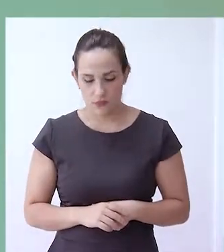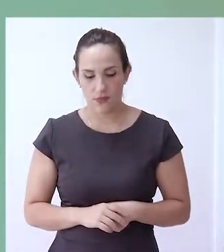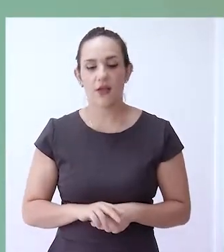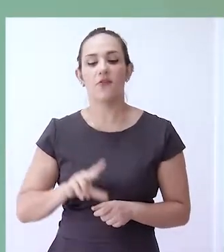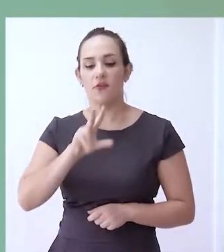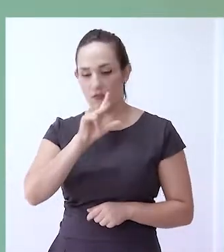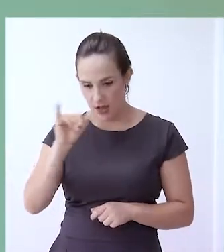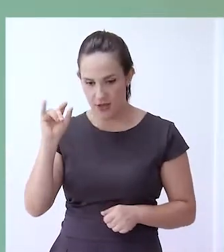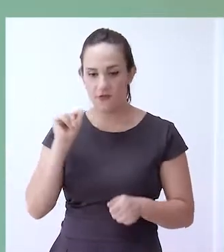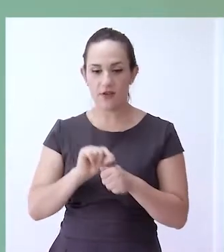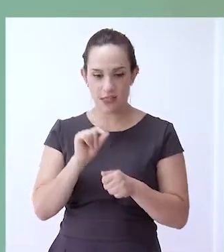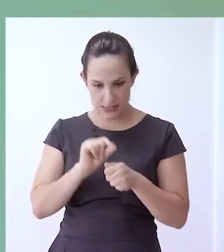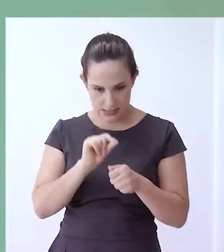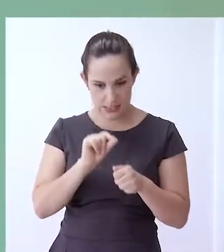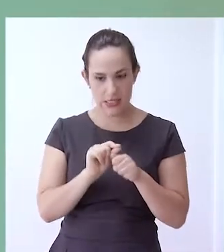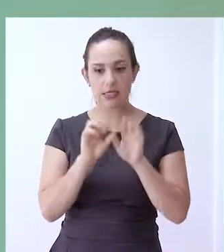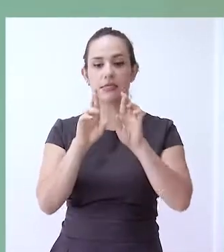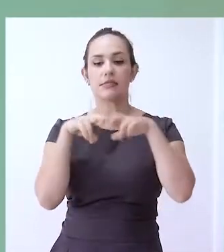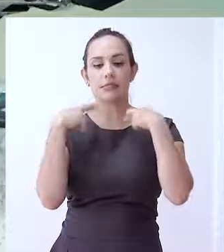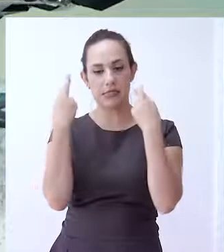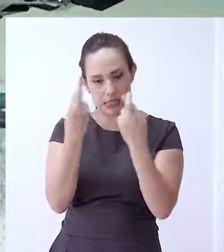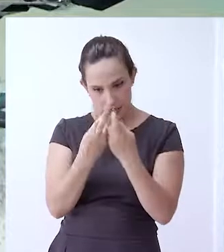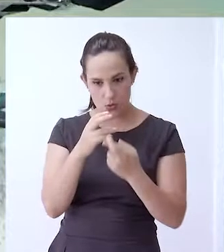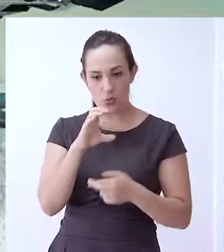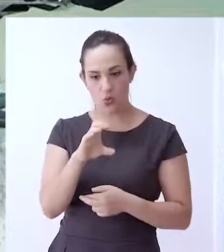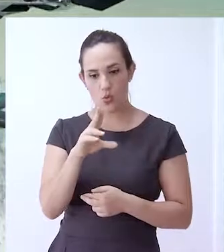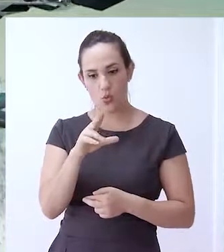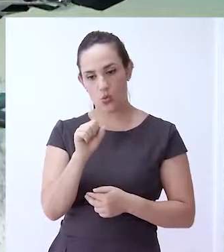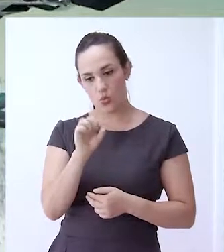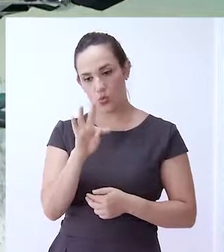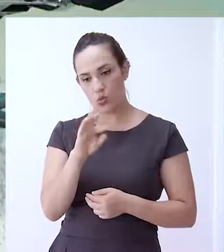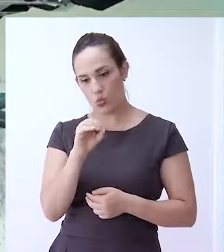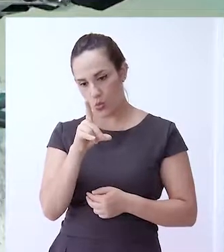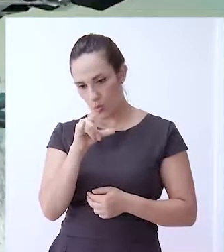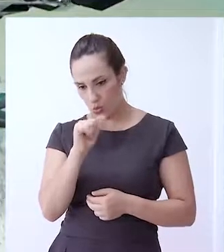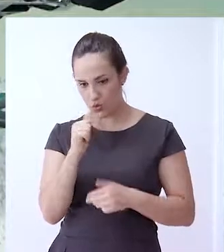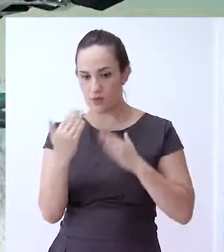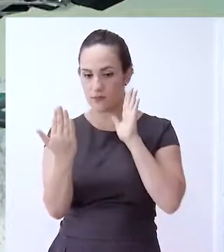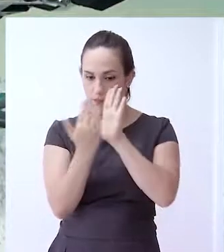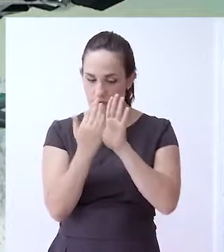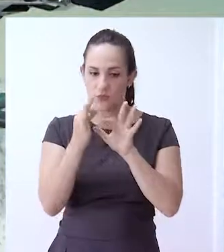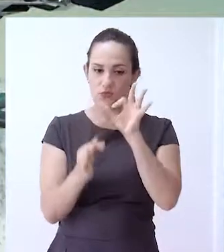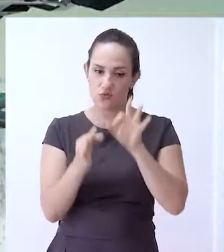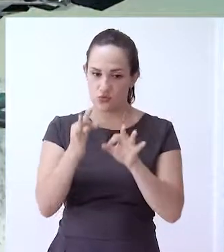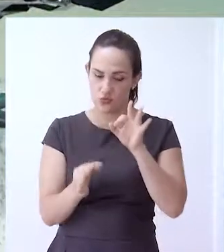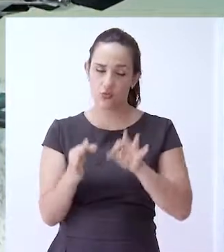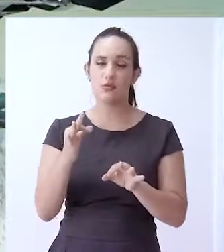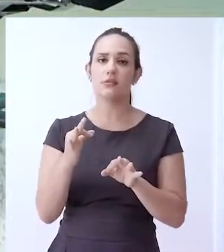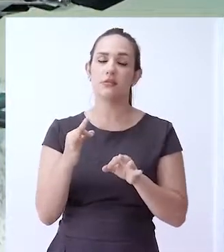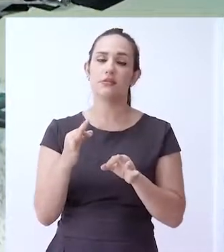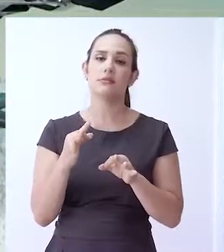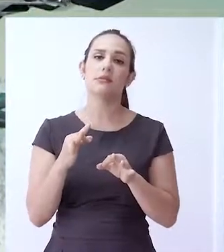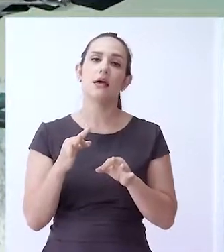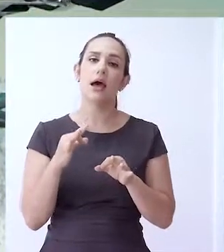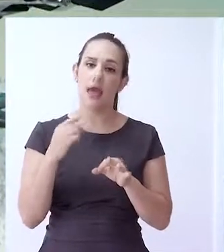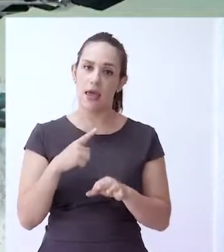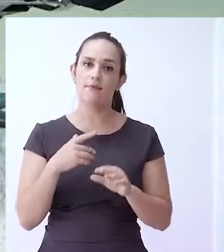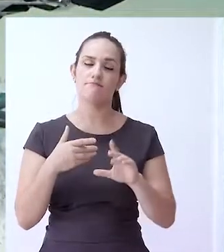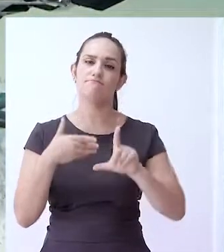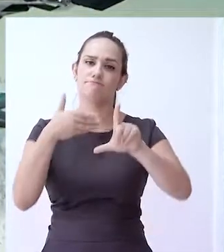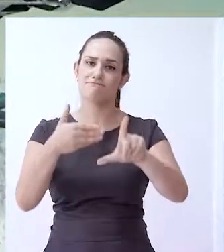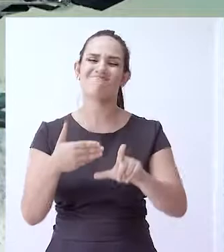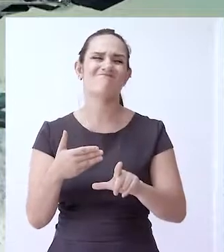audiências de custódia por intermédio de vídeo. A Defensoria Pública do Brasil inteiro lutou contra essa